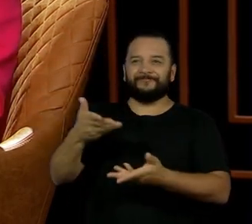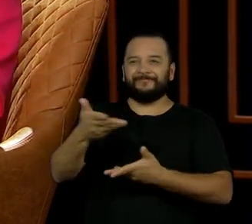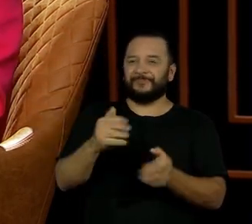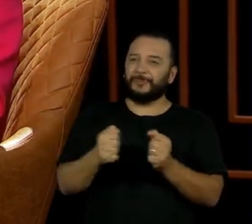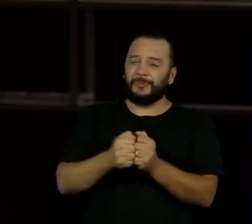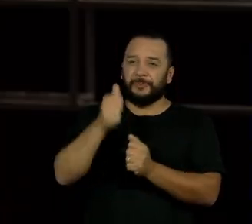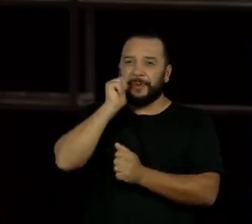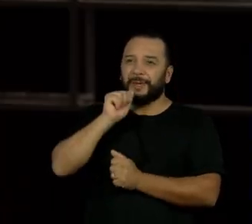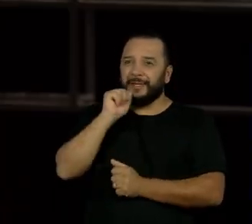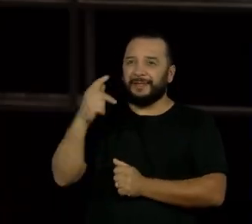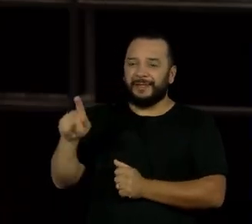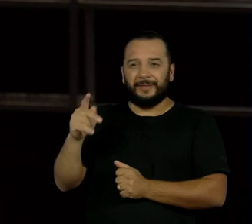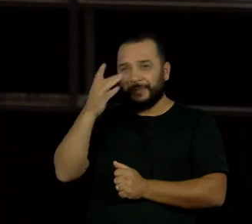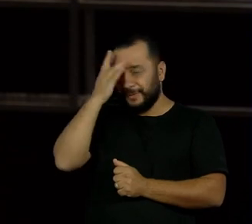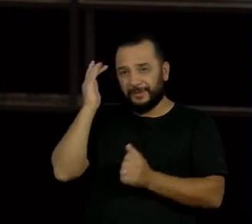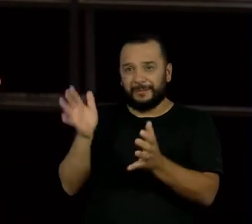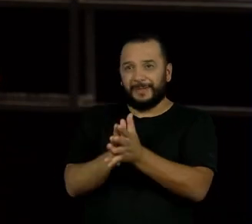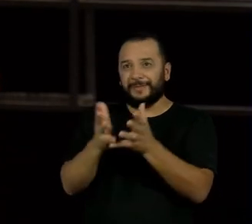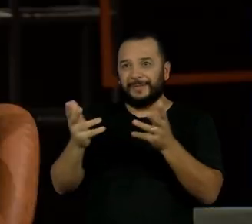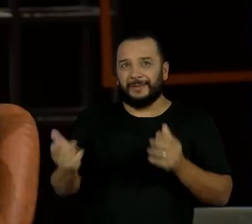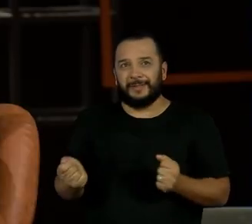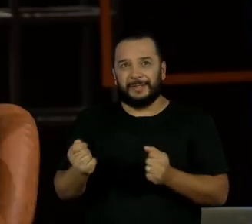pessoas incríveis